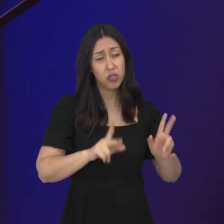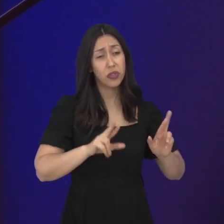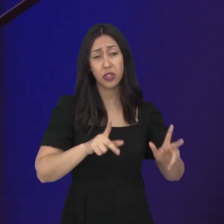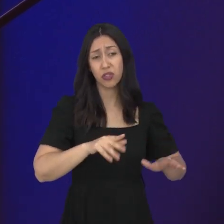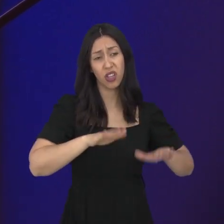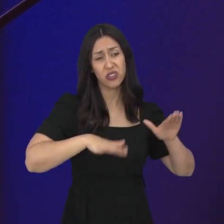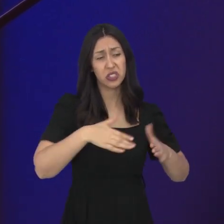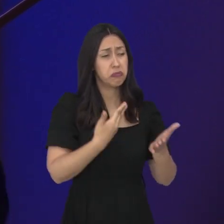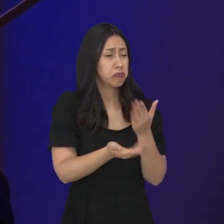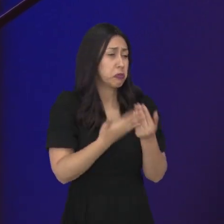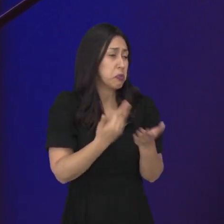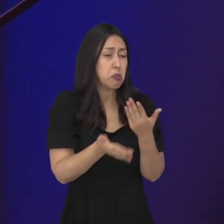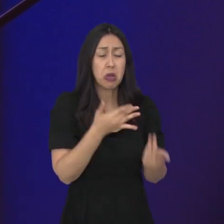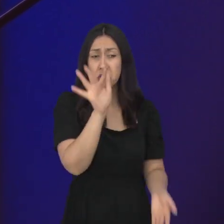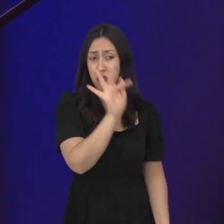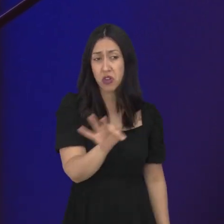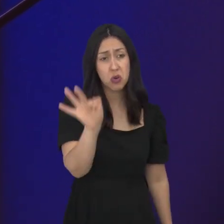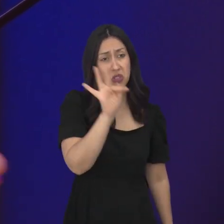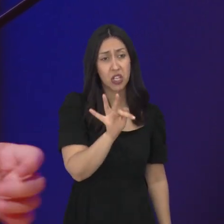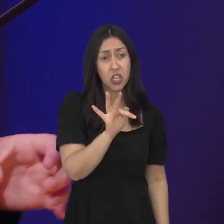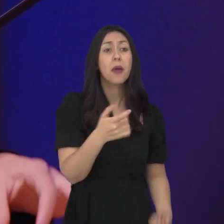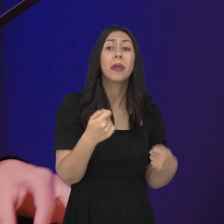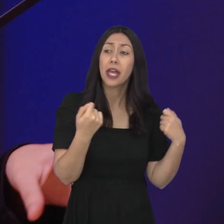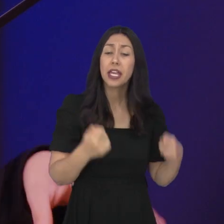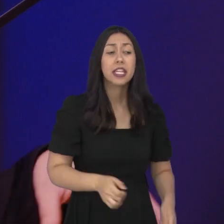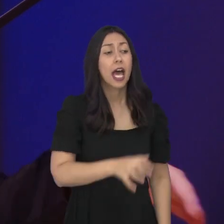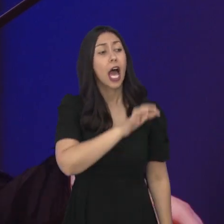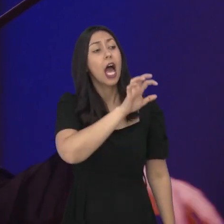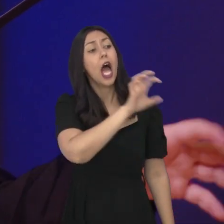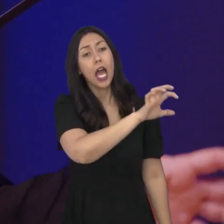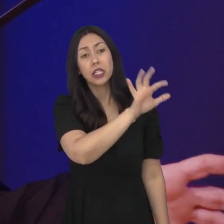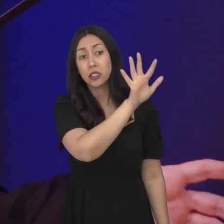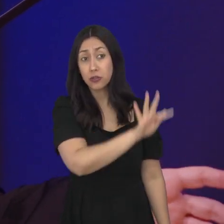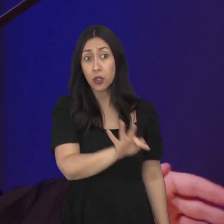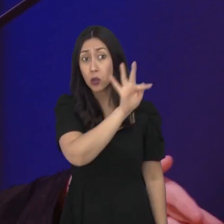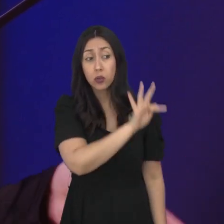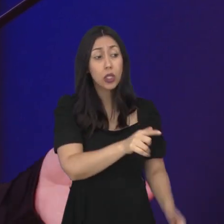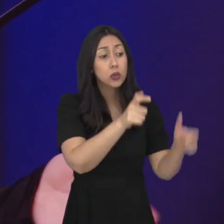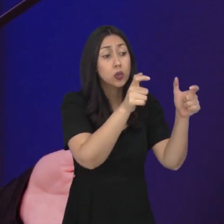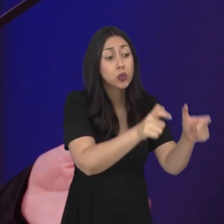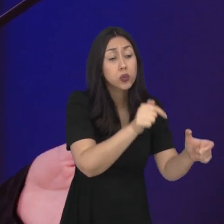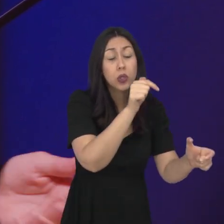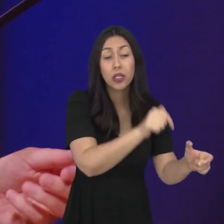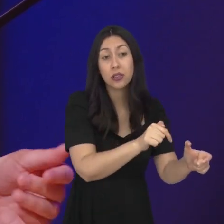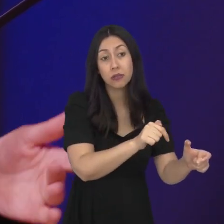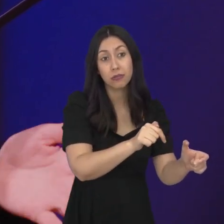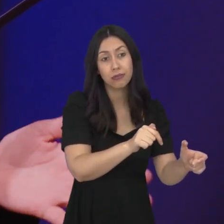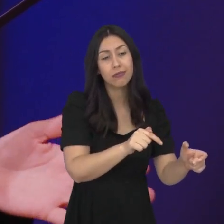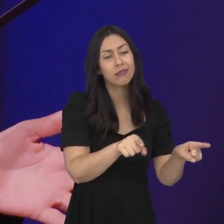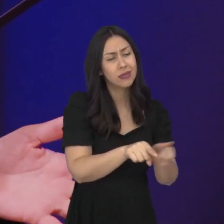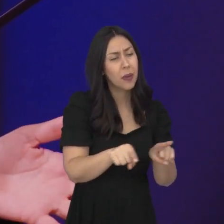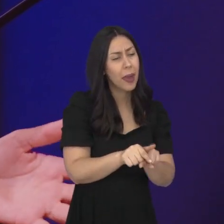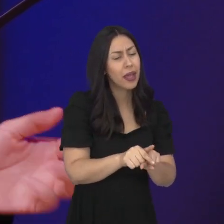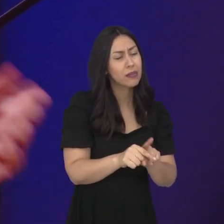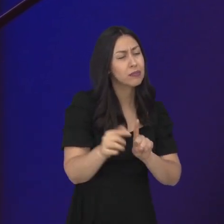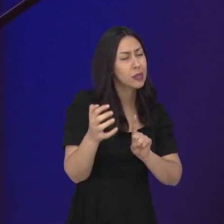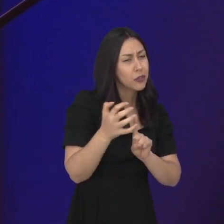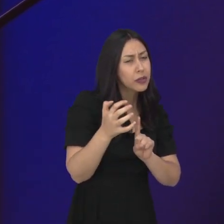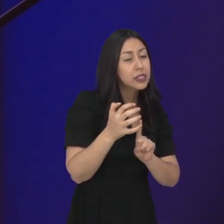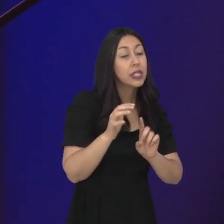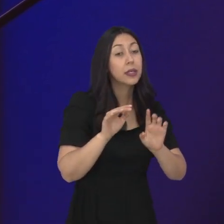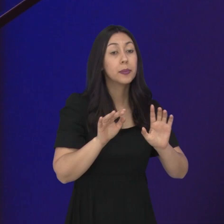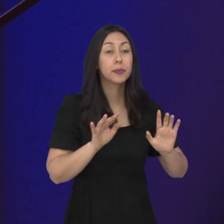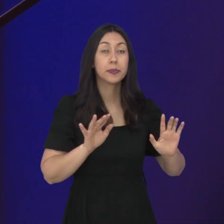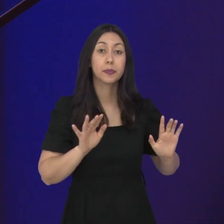às vezes nem tanto, né? Às vezes as pessoas não exigem que você tenha feito faculdade no lugar X para começar a trabalhar. Lógico que isso influencia, mas eu acho que